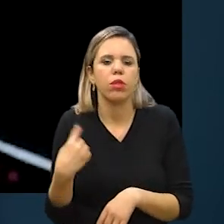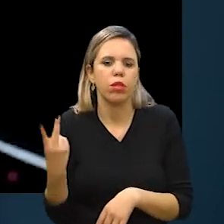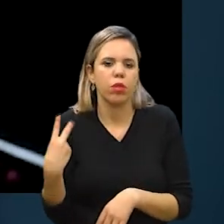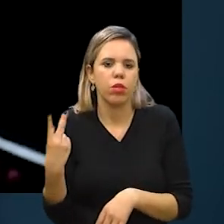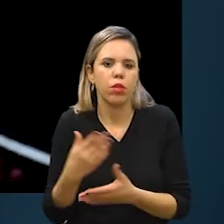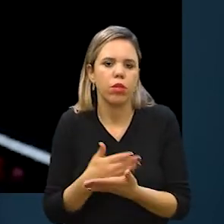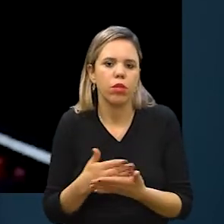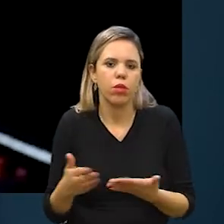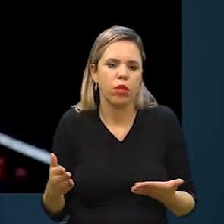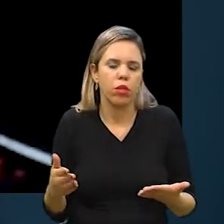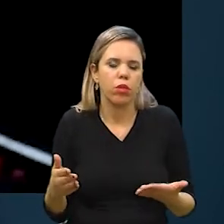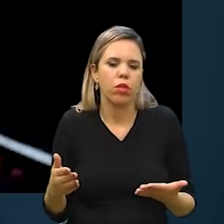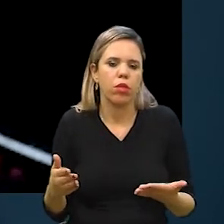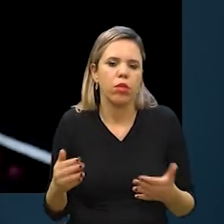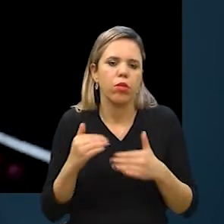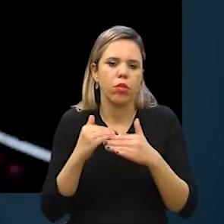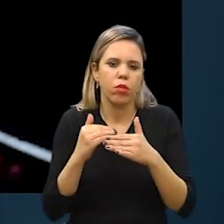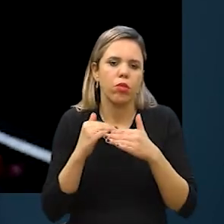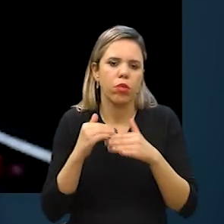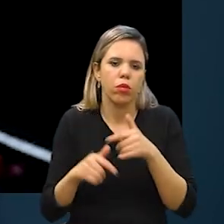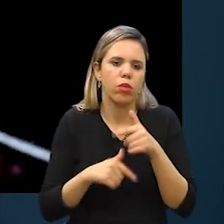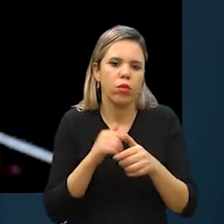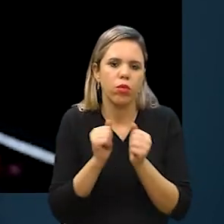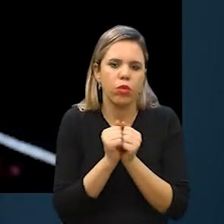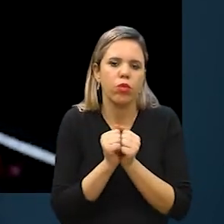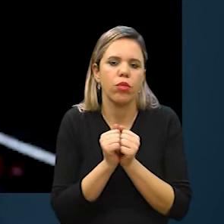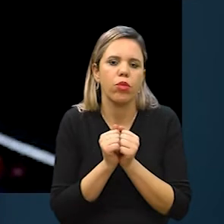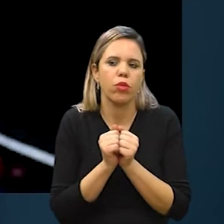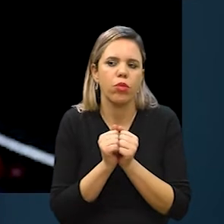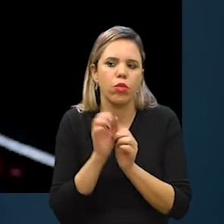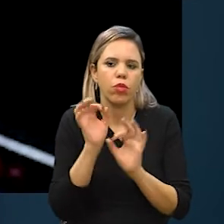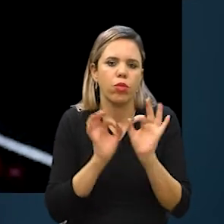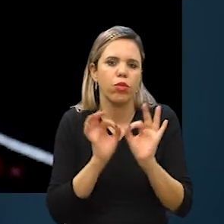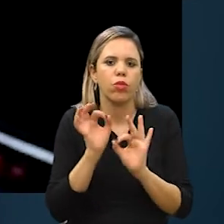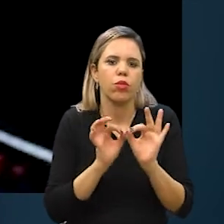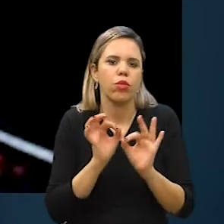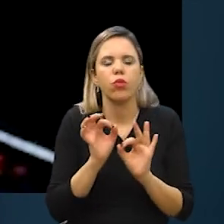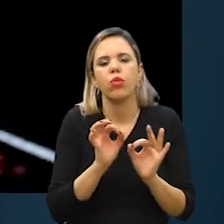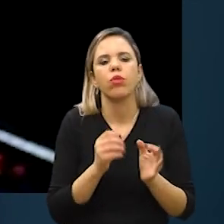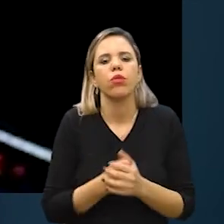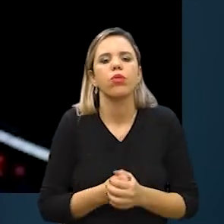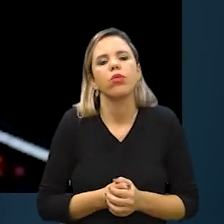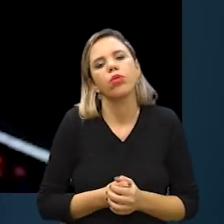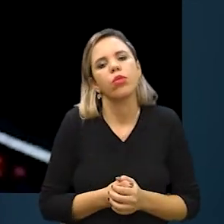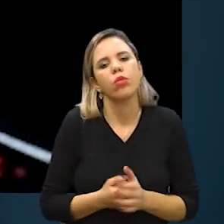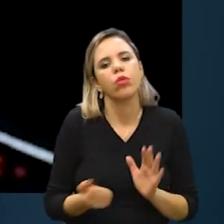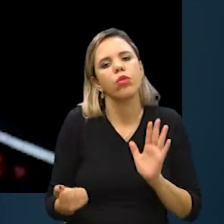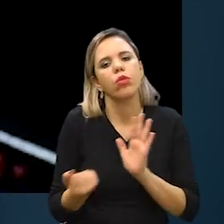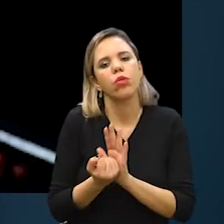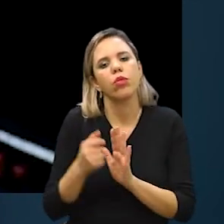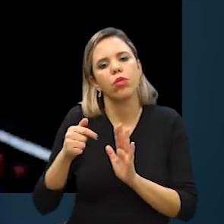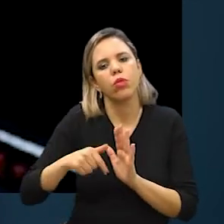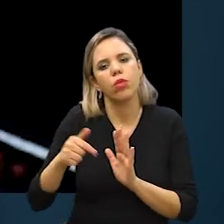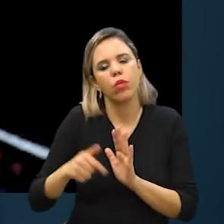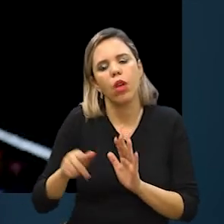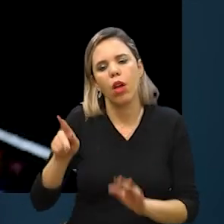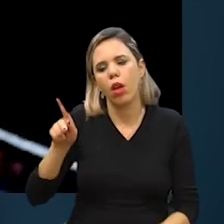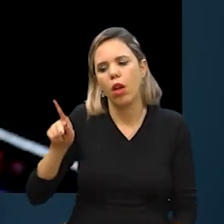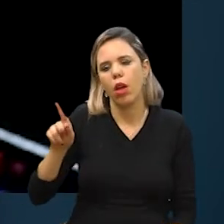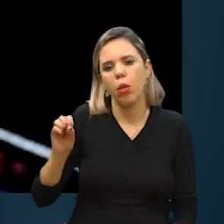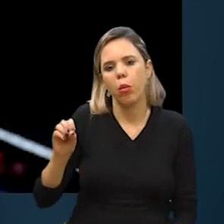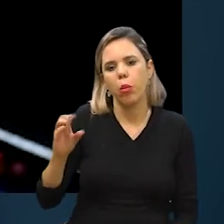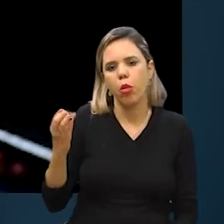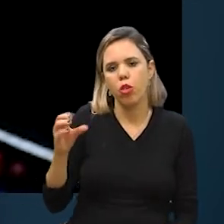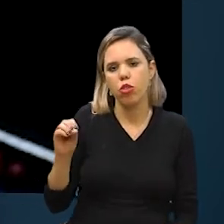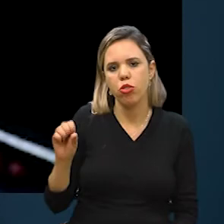principalmente. E a gente começou a alinhar todo esse trabalho e formar essa marca aqui em